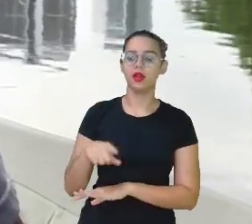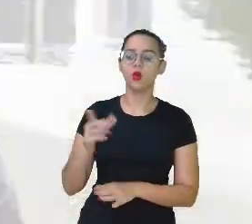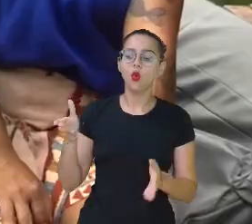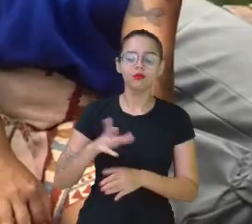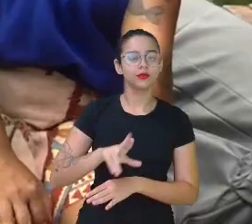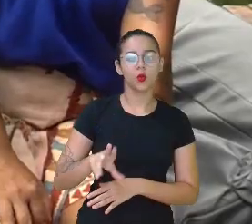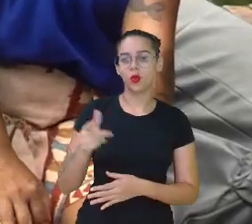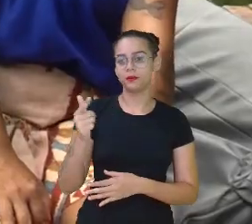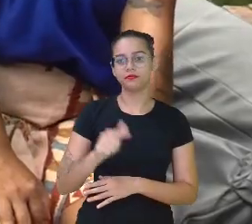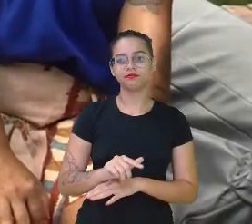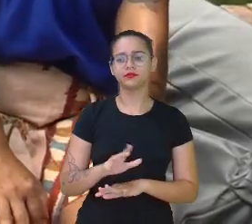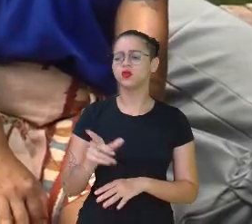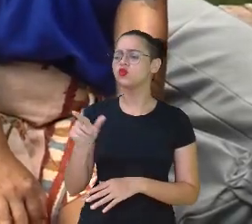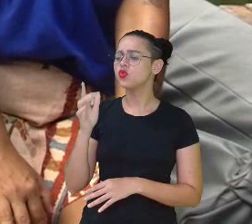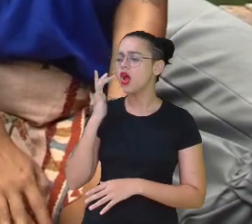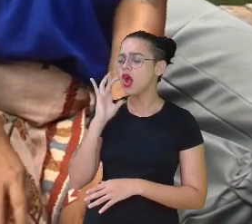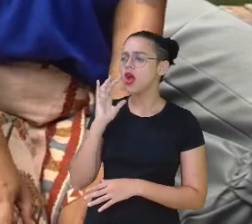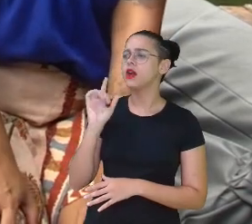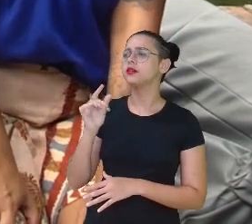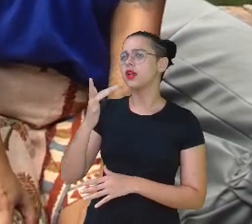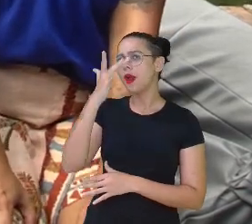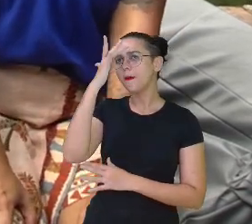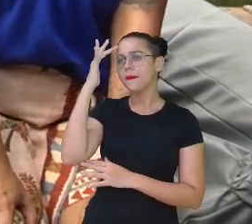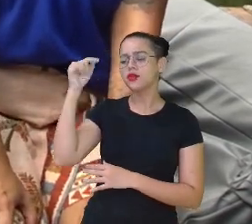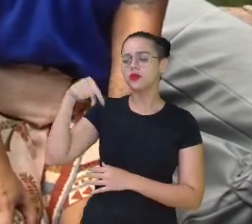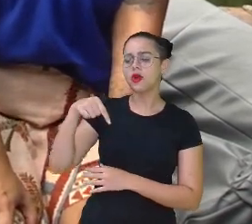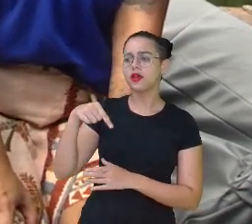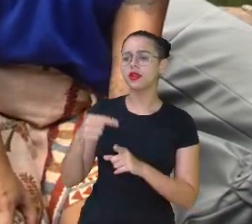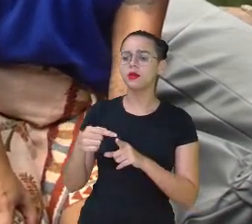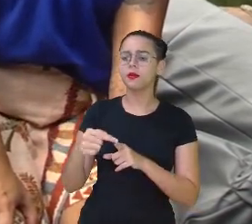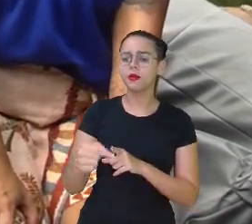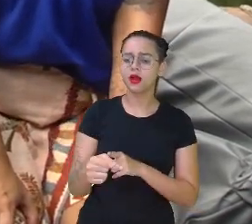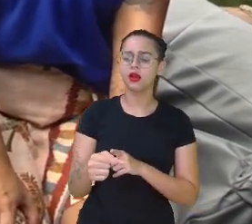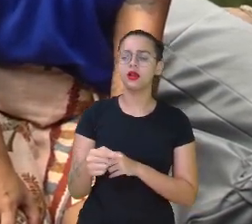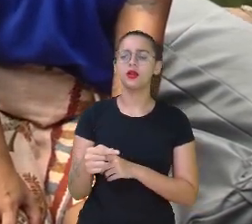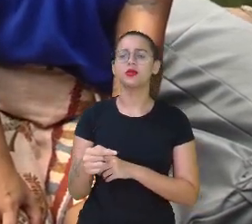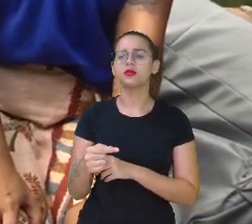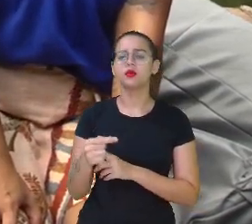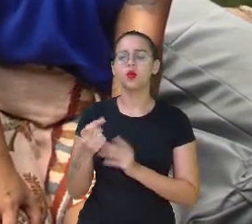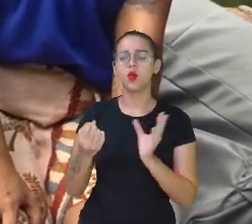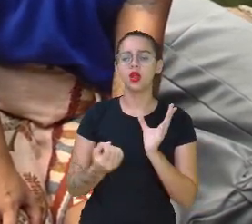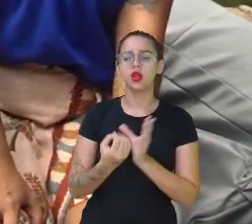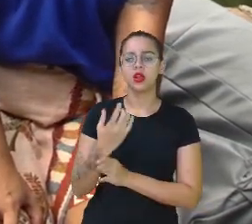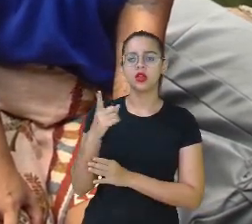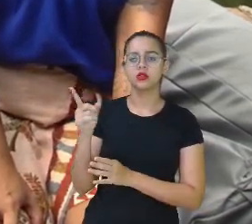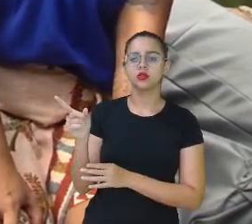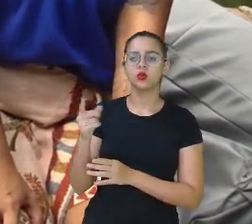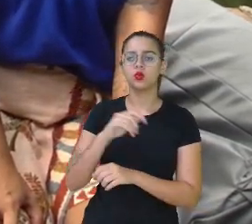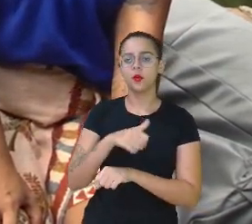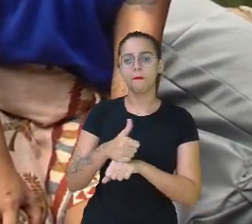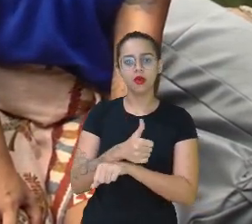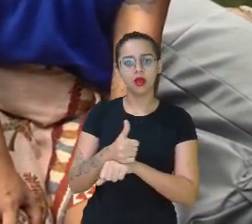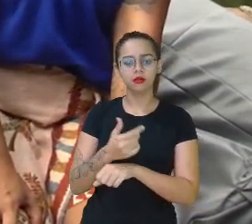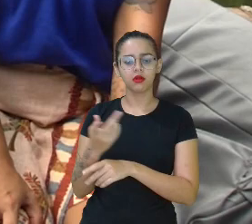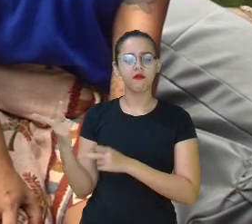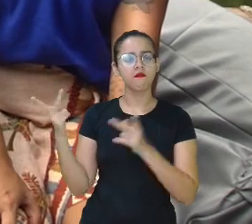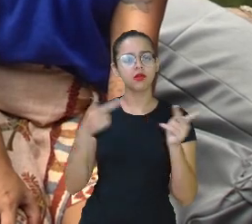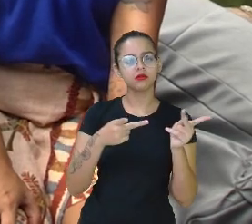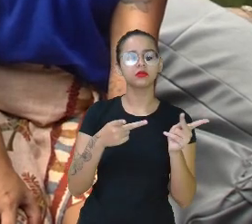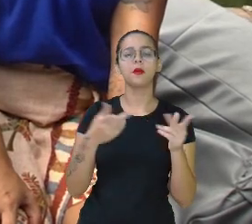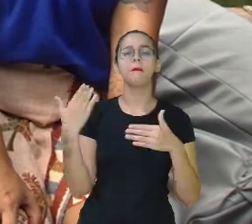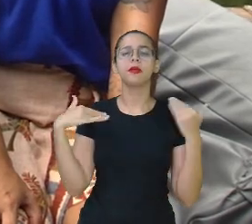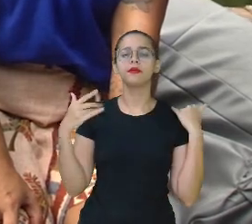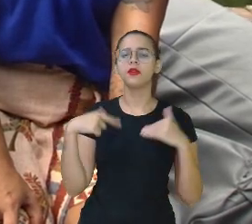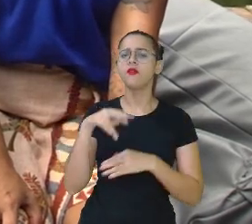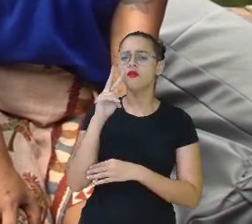é mais. O senhor acha que as pessoas aqui do bairro, com a criação do parque, elas visitando, né? Você